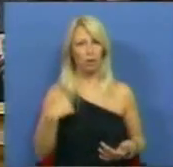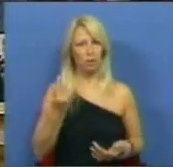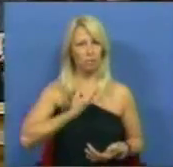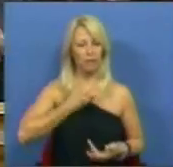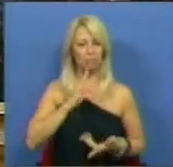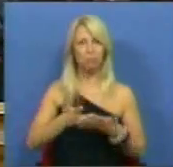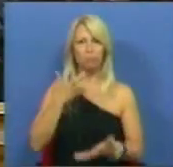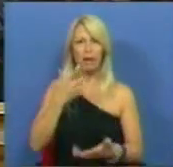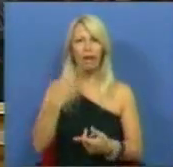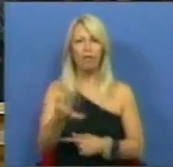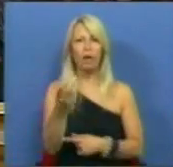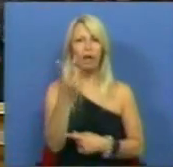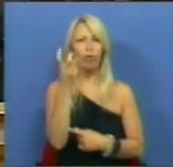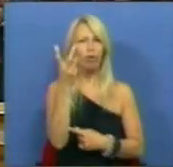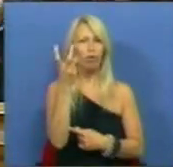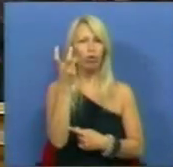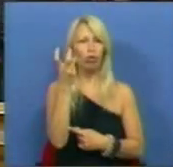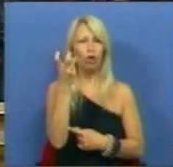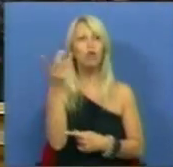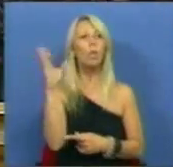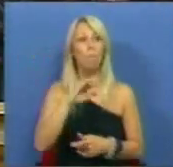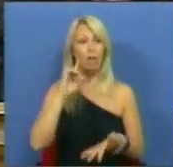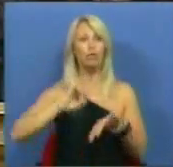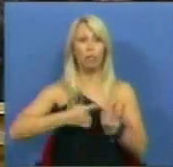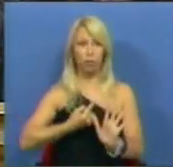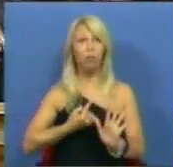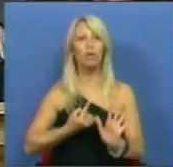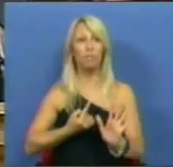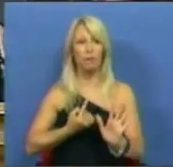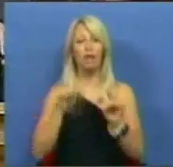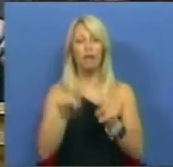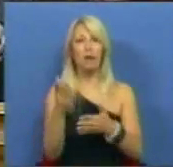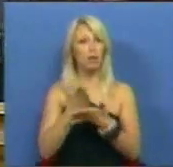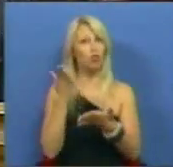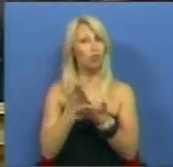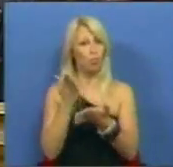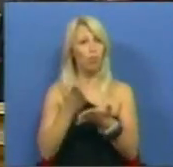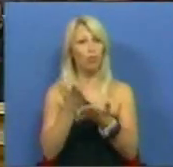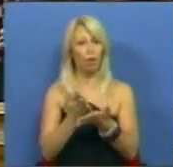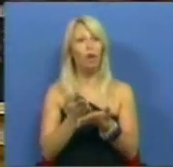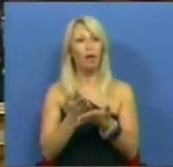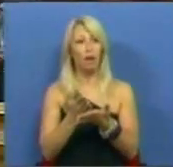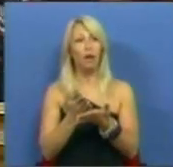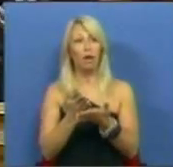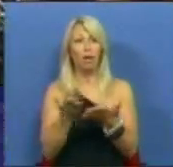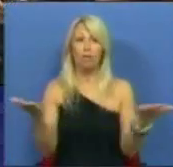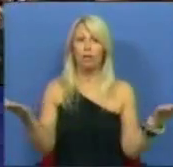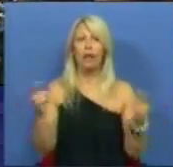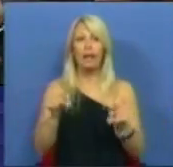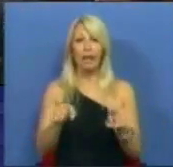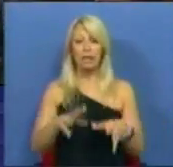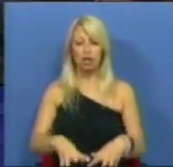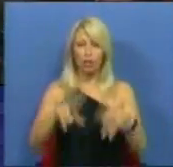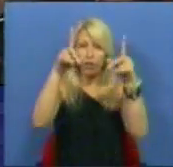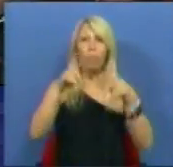que não salientou dois deles, porque são os mais fundamentais nesse estudo, que é este desenvolvimento,